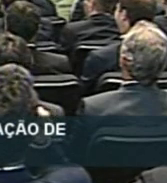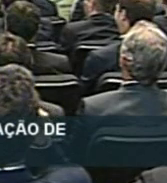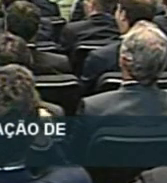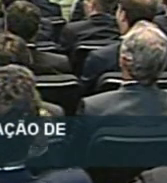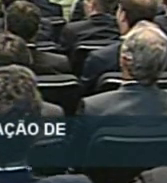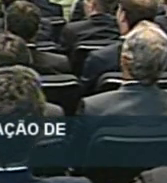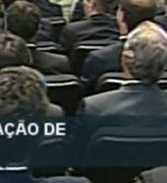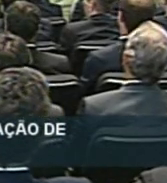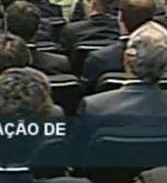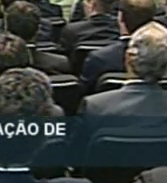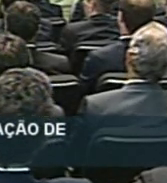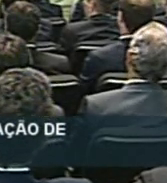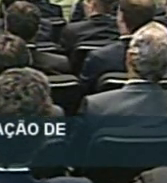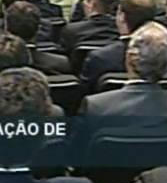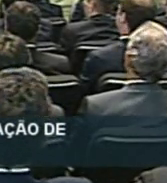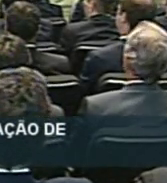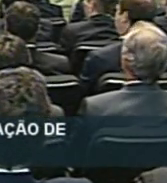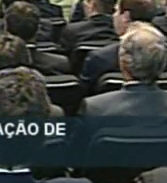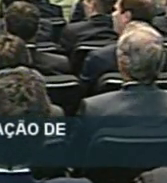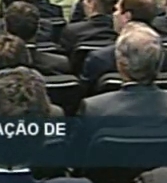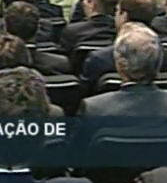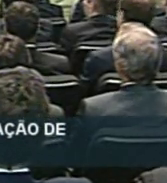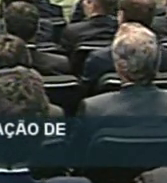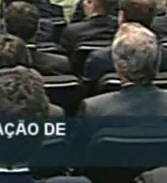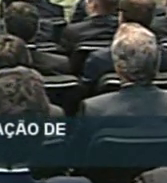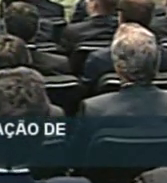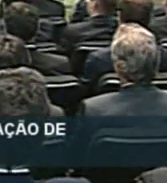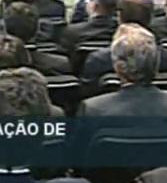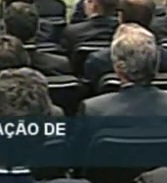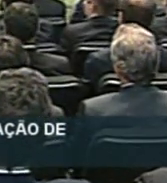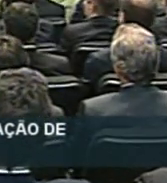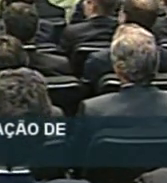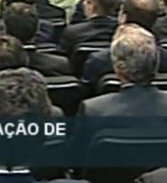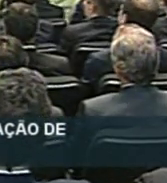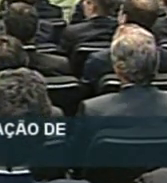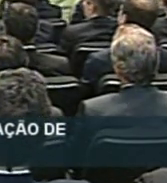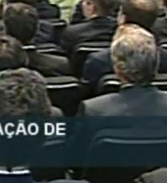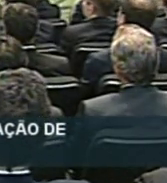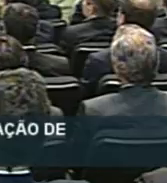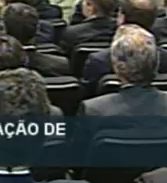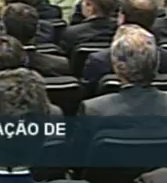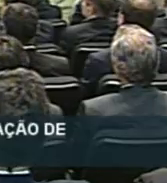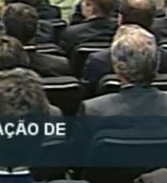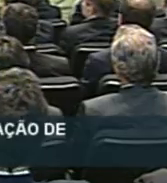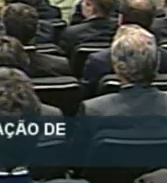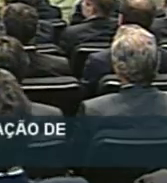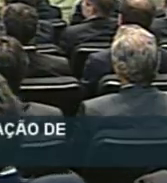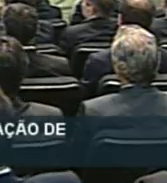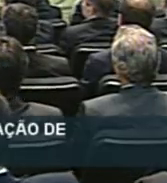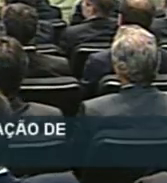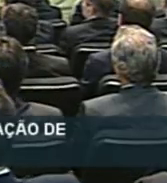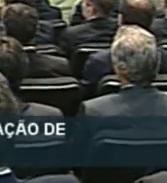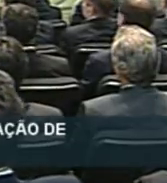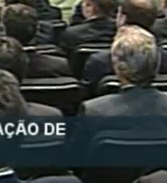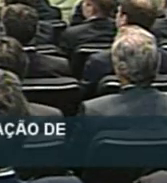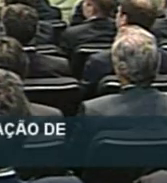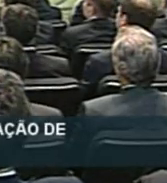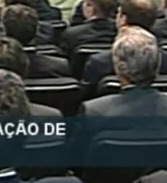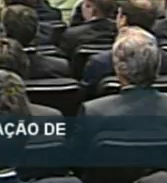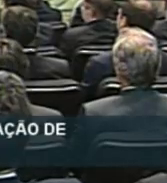Tem a palavra o senhor Osmar Dias, vice-presidente de Agronegócios e Micro e Pequenas Empresas do Banco do Brasil.